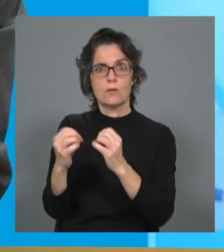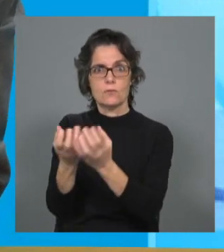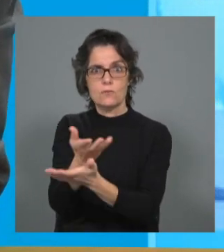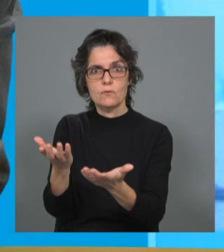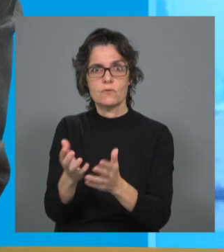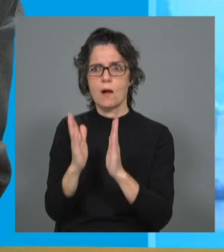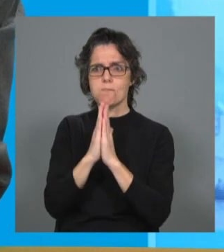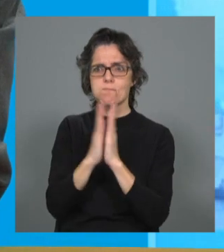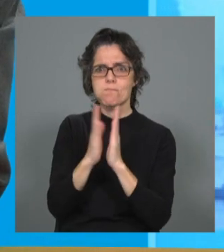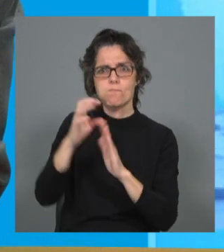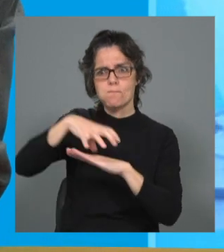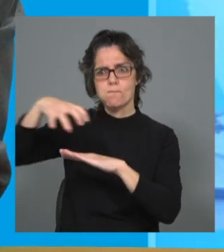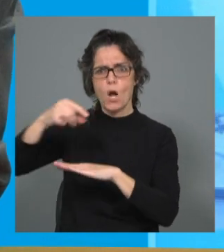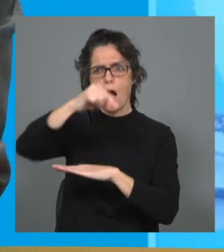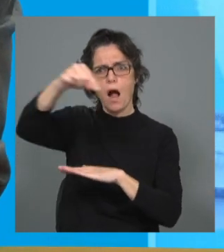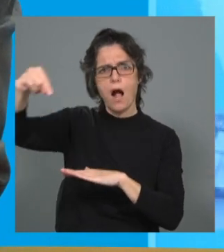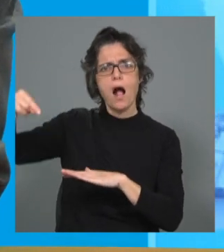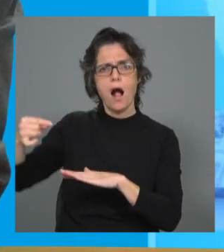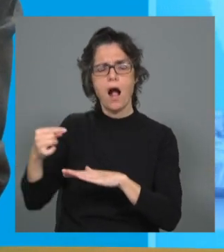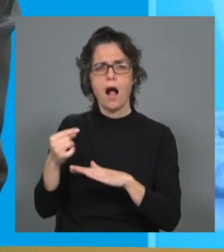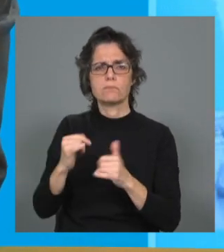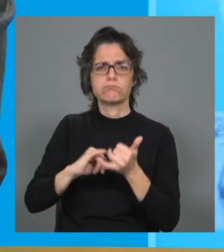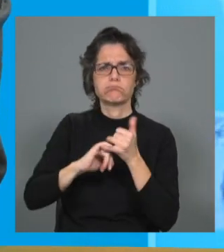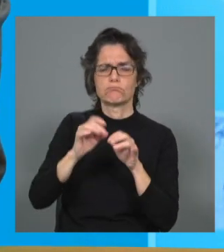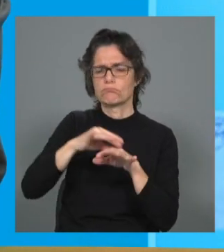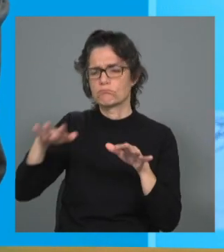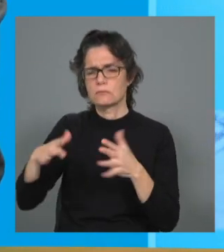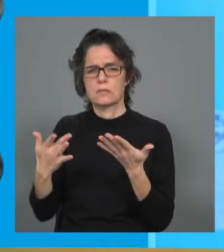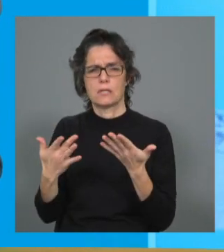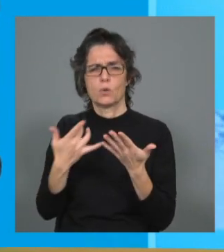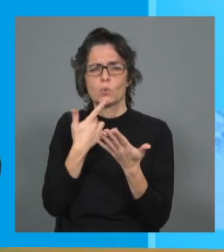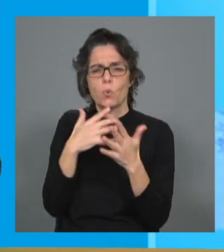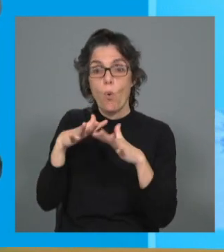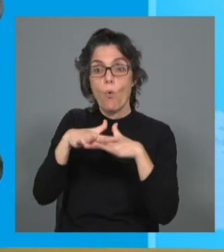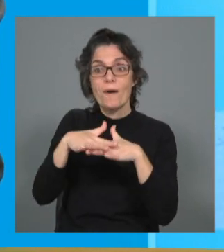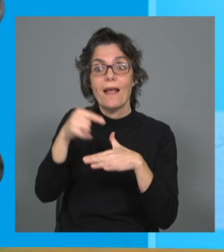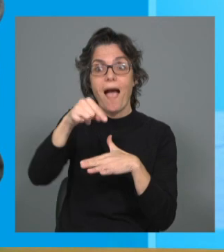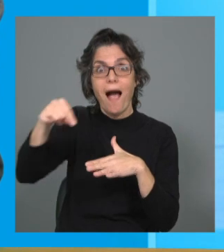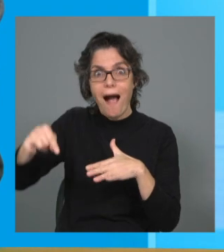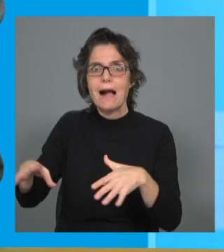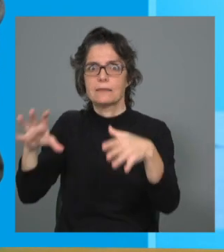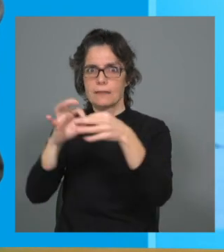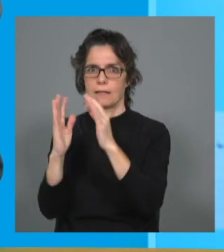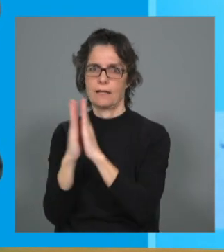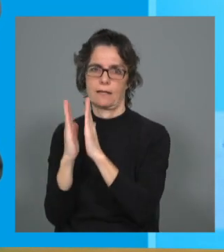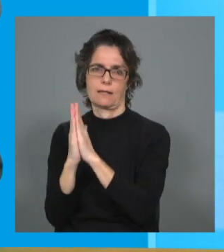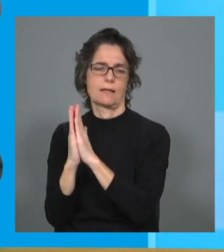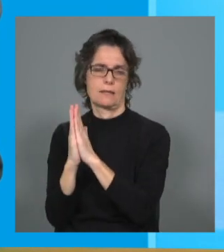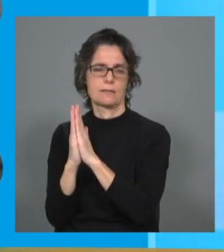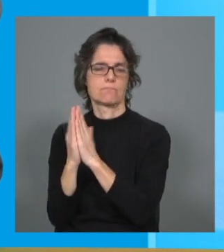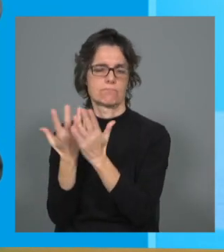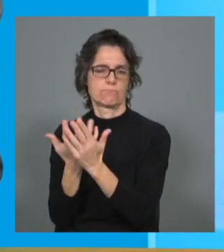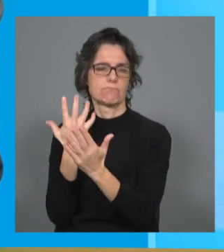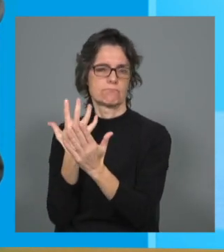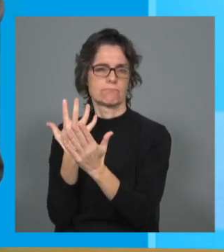de igrejas, confrarias, hospitais. Há uma rede ligada à Igreja,